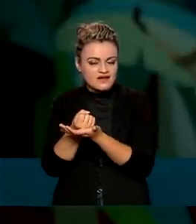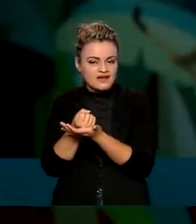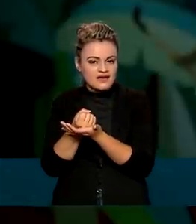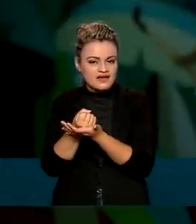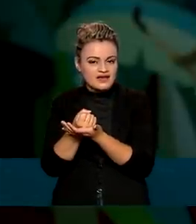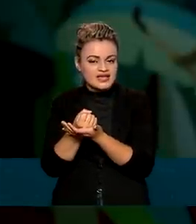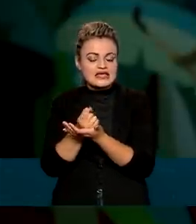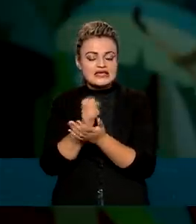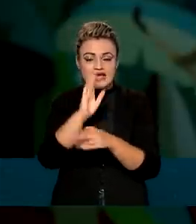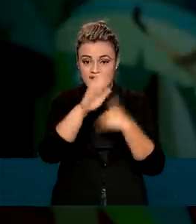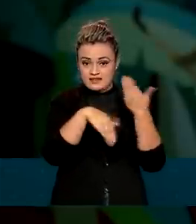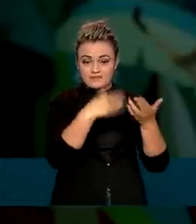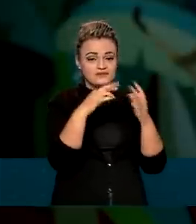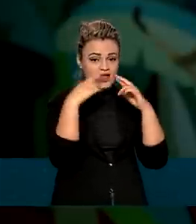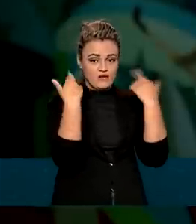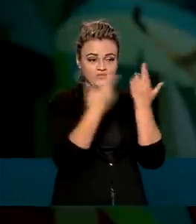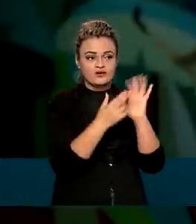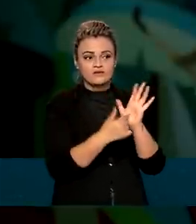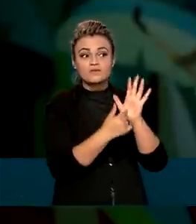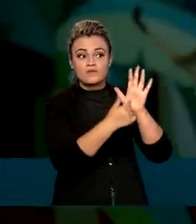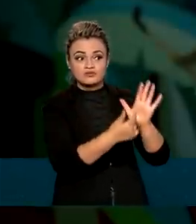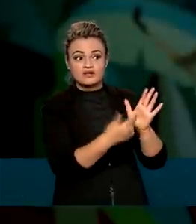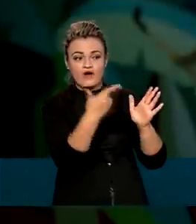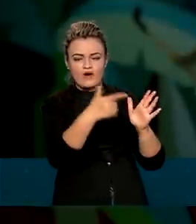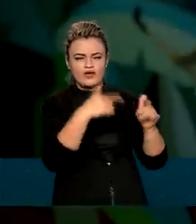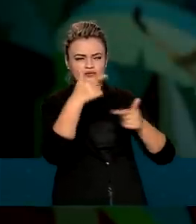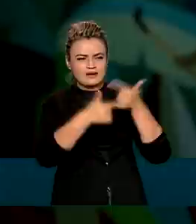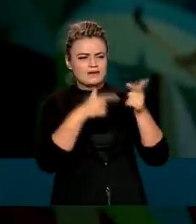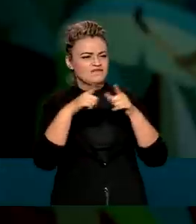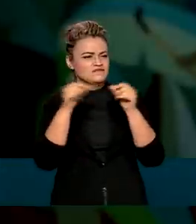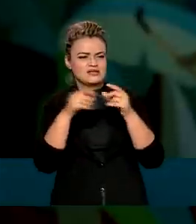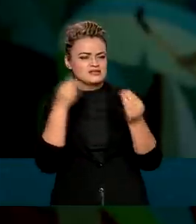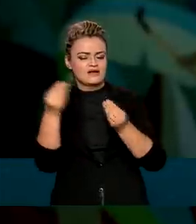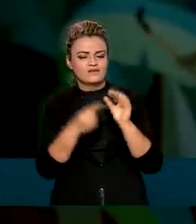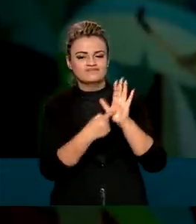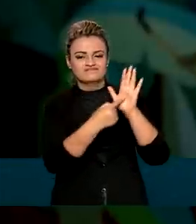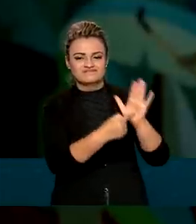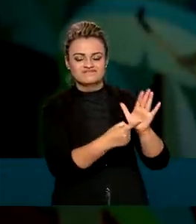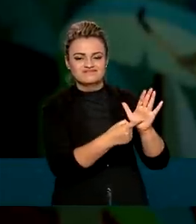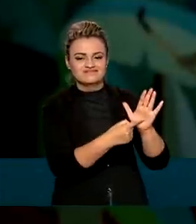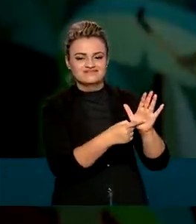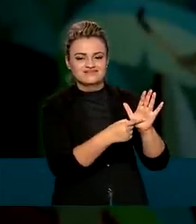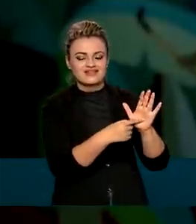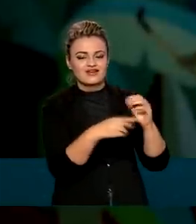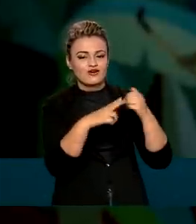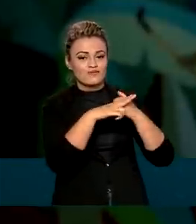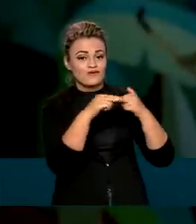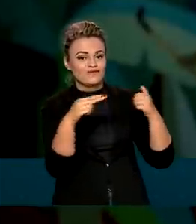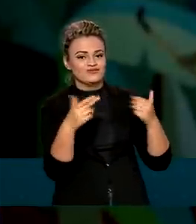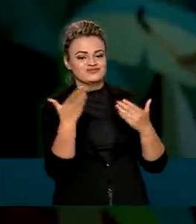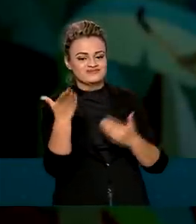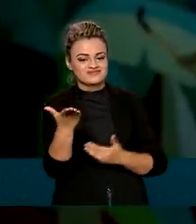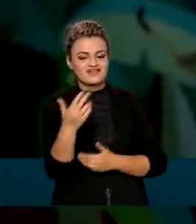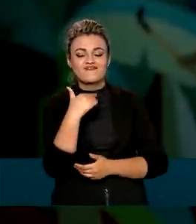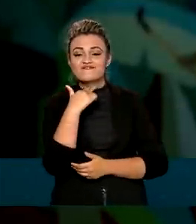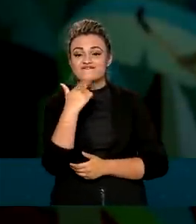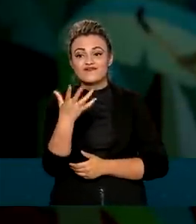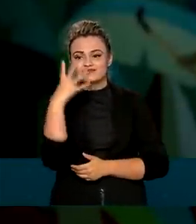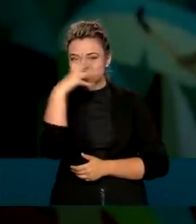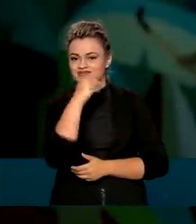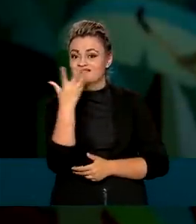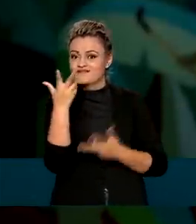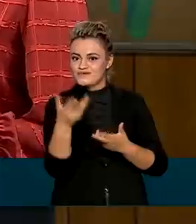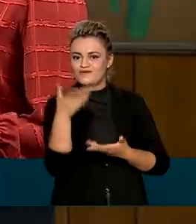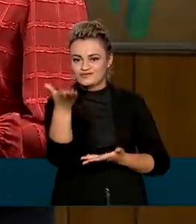data ações que eu fazia mostrava como eu trabalhava em Brasília através de uma voz maravilhosa como a tua do que nós